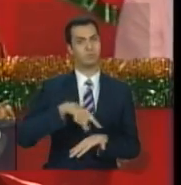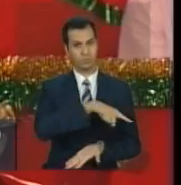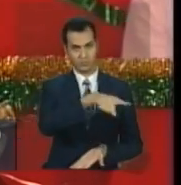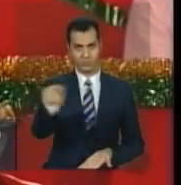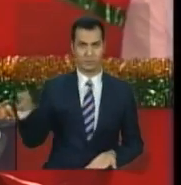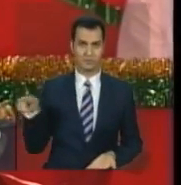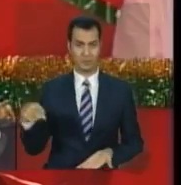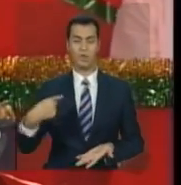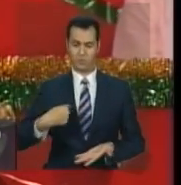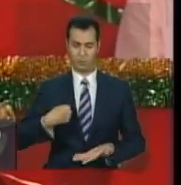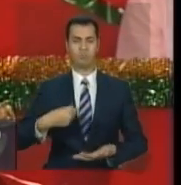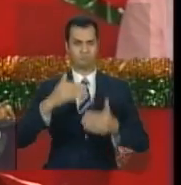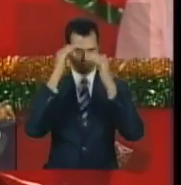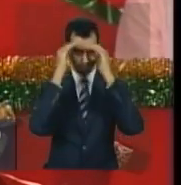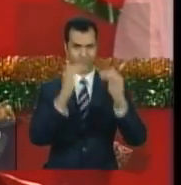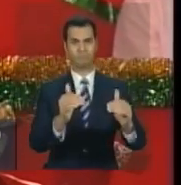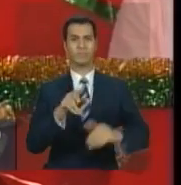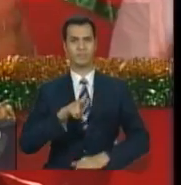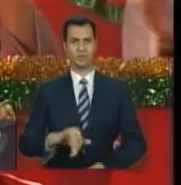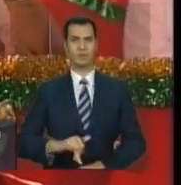vocês e que eu vou cumprir.